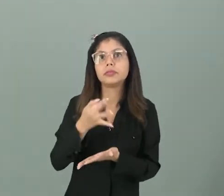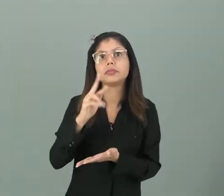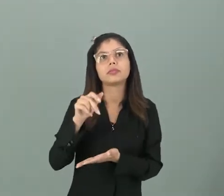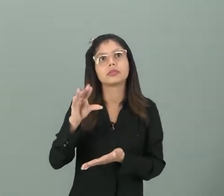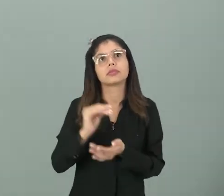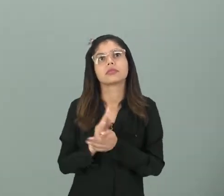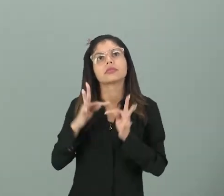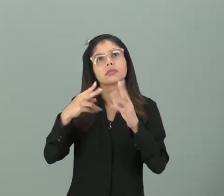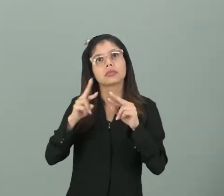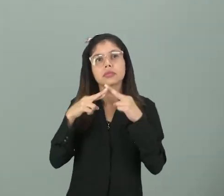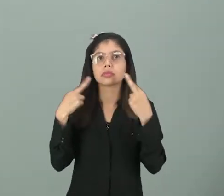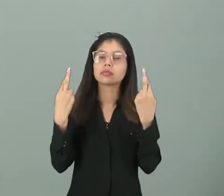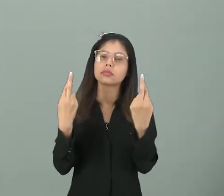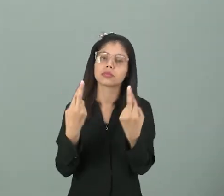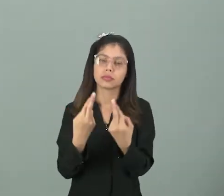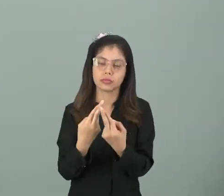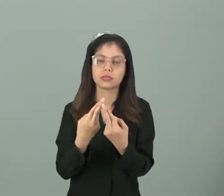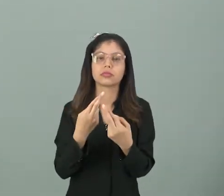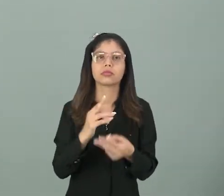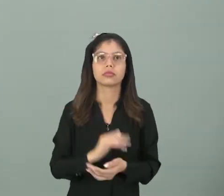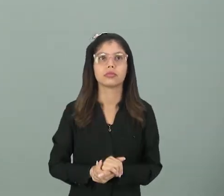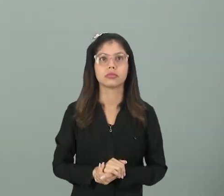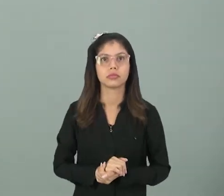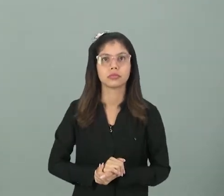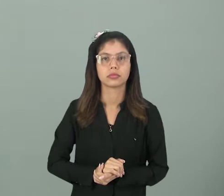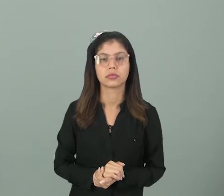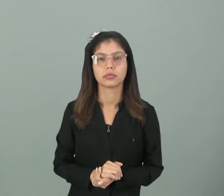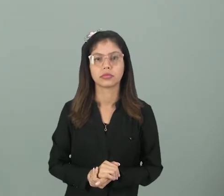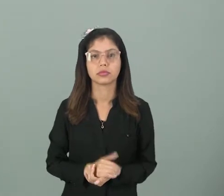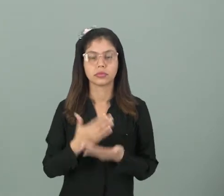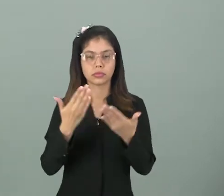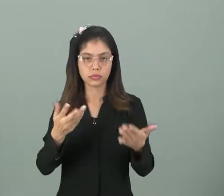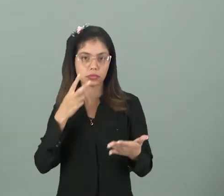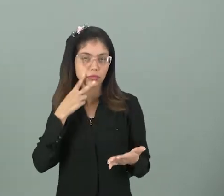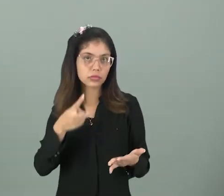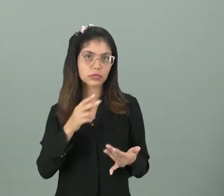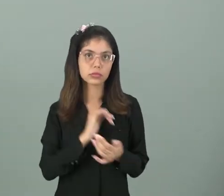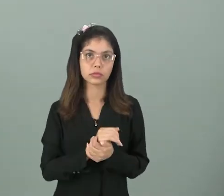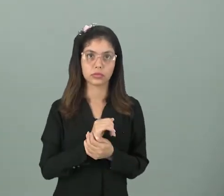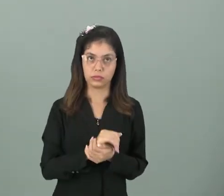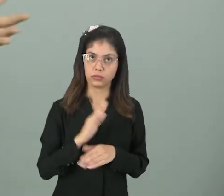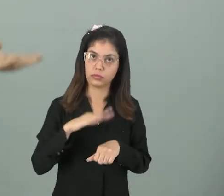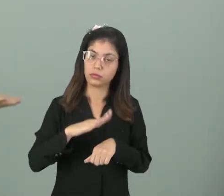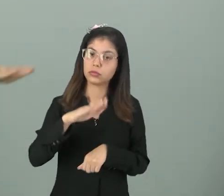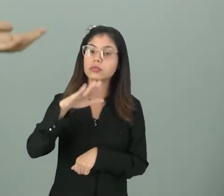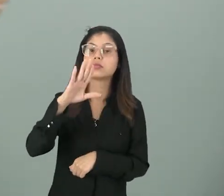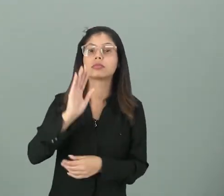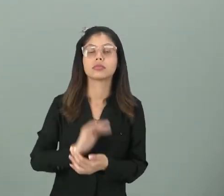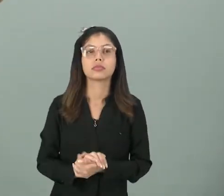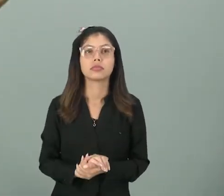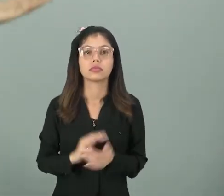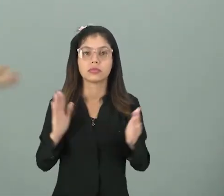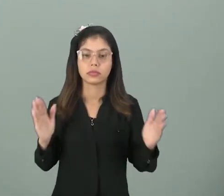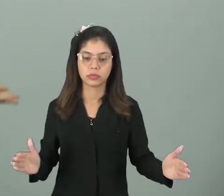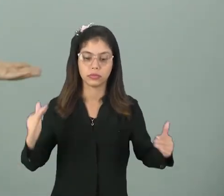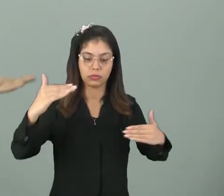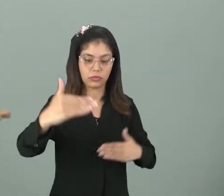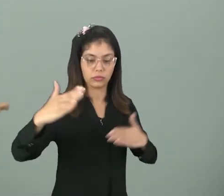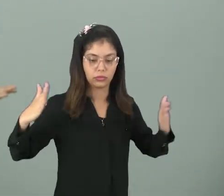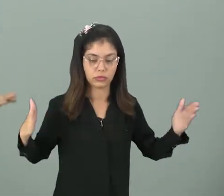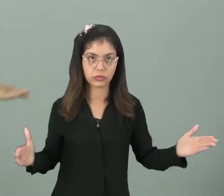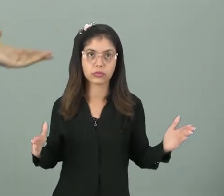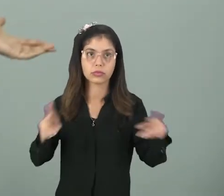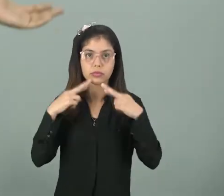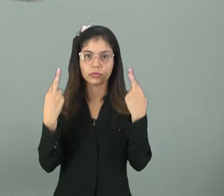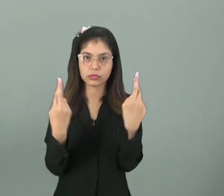filo e todos do mesmo filo aí nós temos aí os reinos. Então a gente vai ver que a classe mais abrangente, a caixinha maior que nós temos